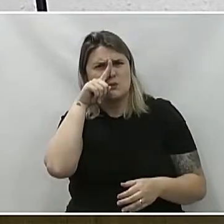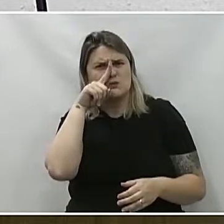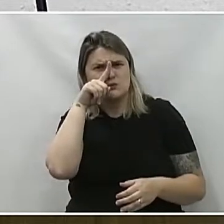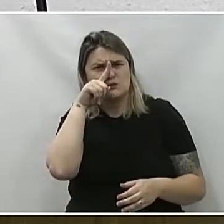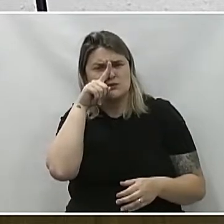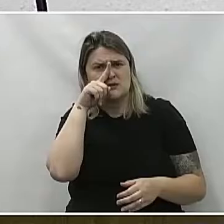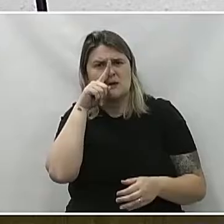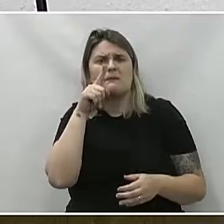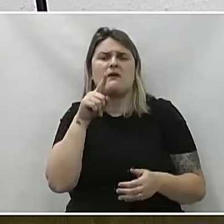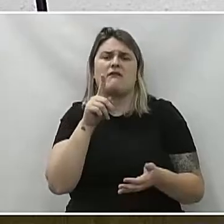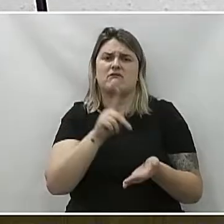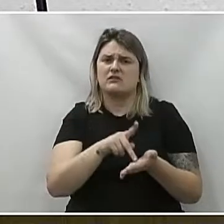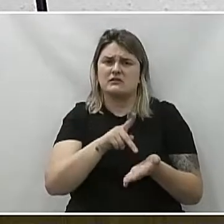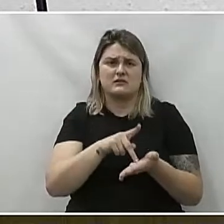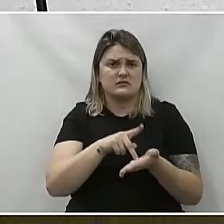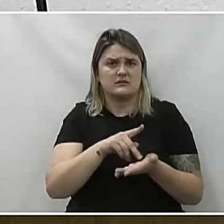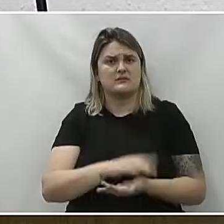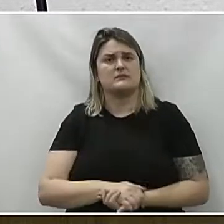desse, mas é a verdade.